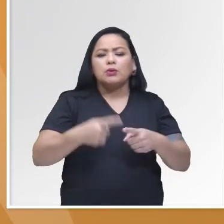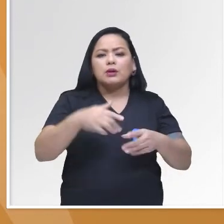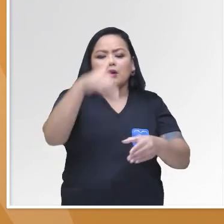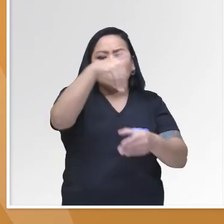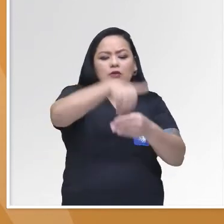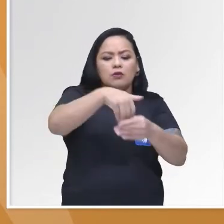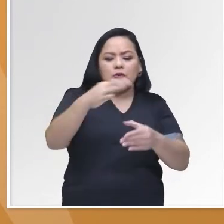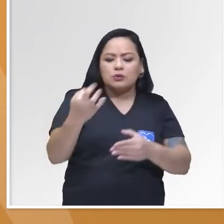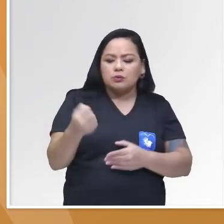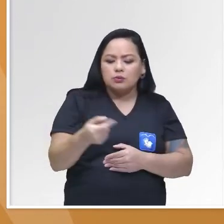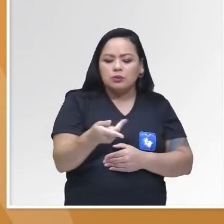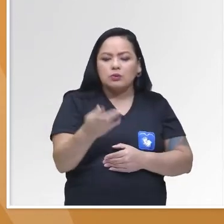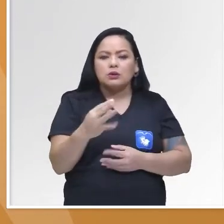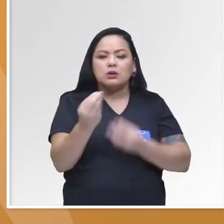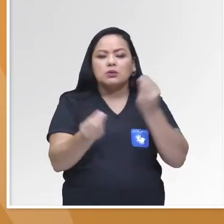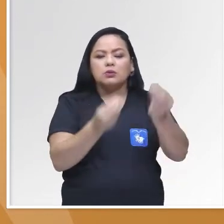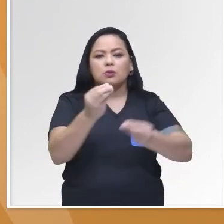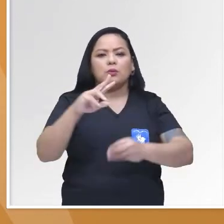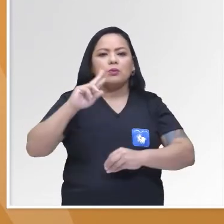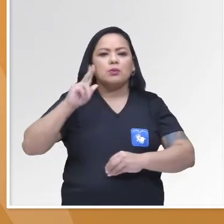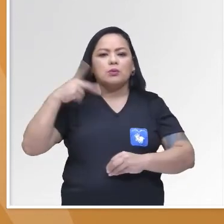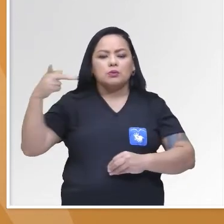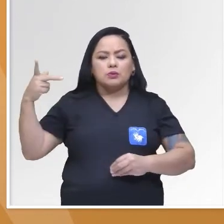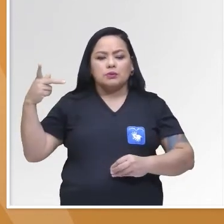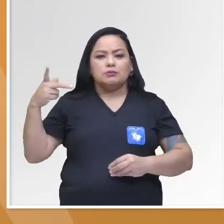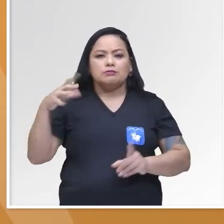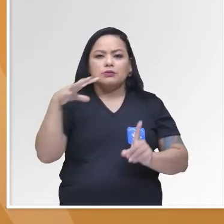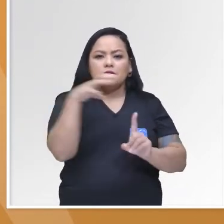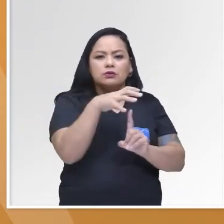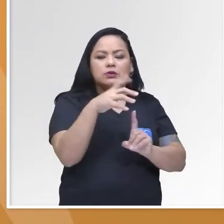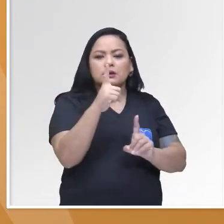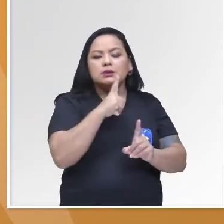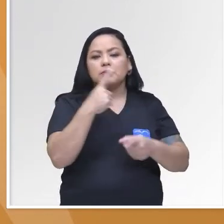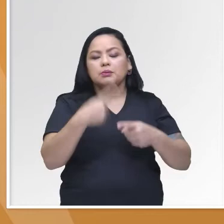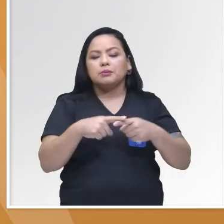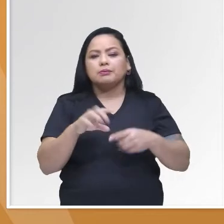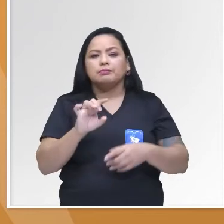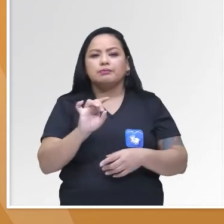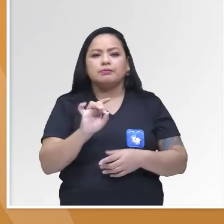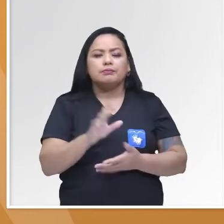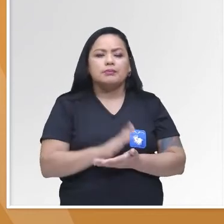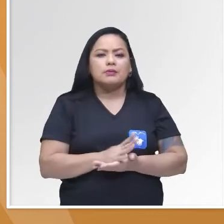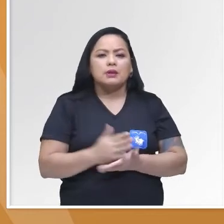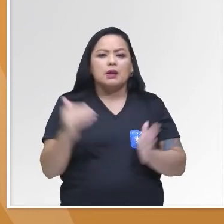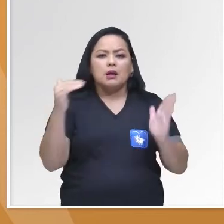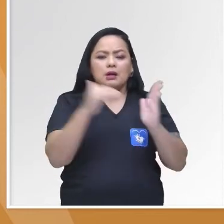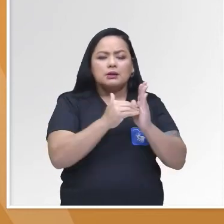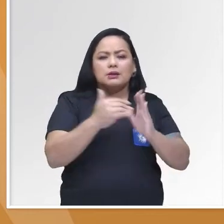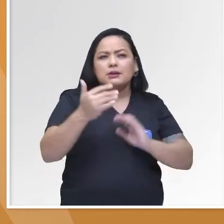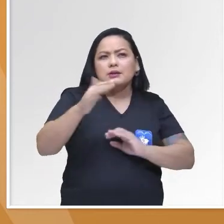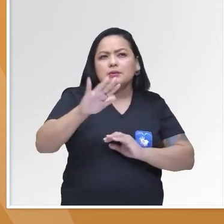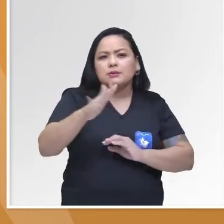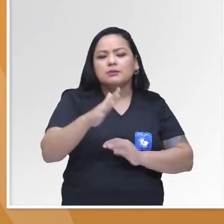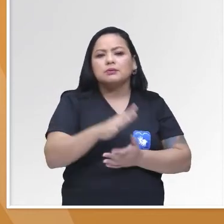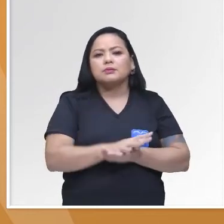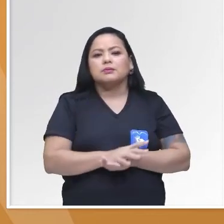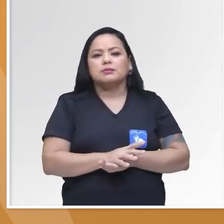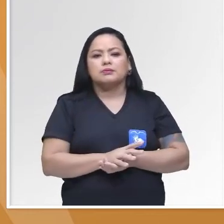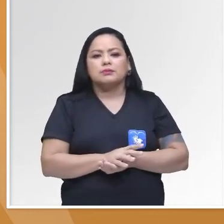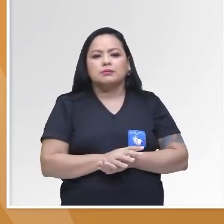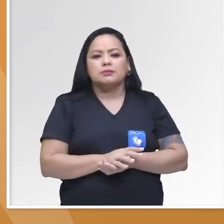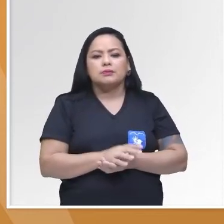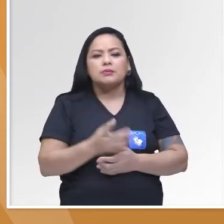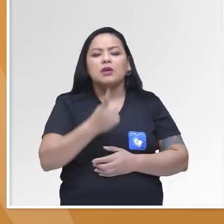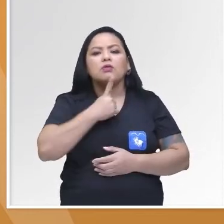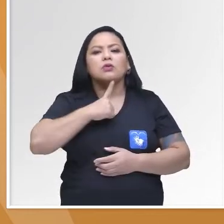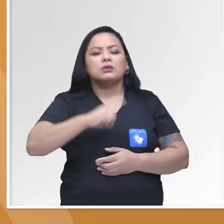de forma que as políticas reflitam, pelo menos até certo ponto, a vontade